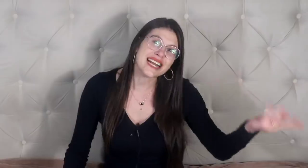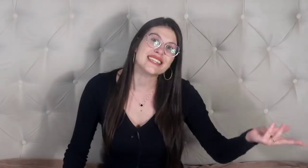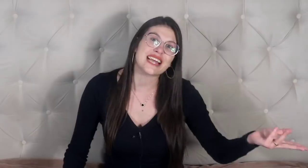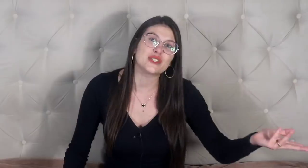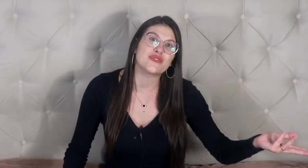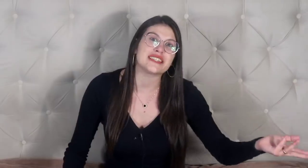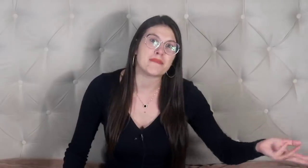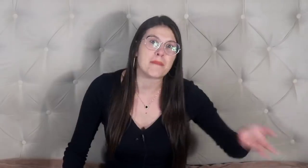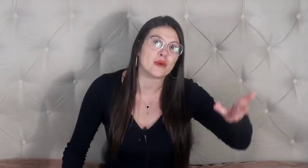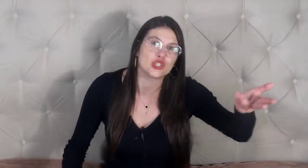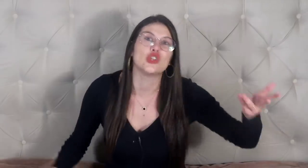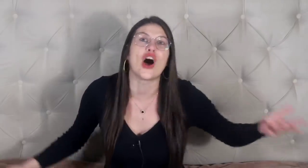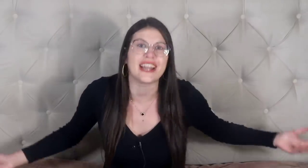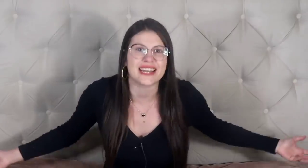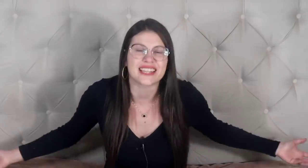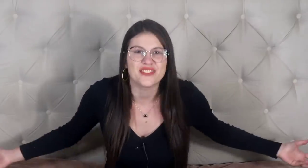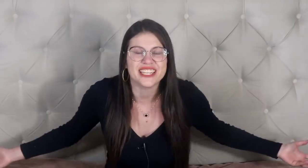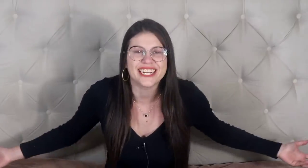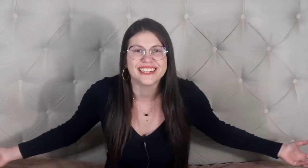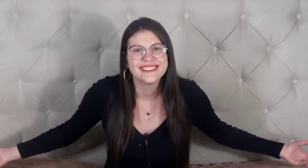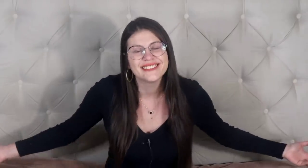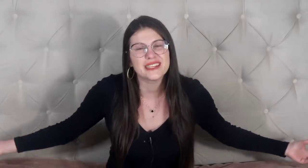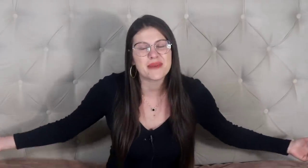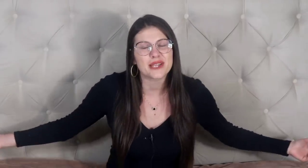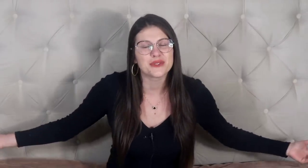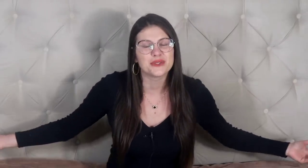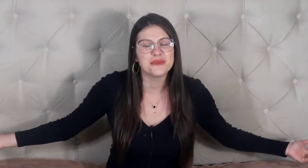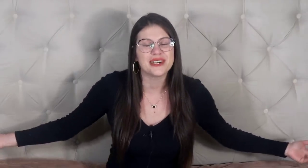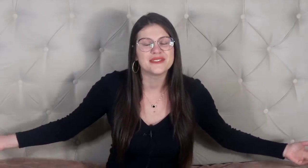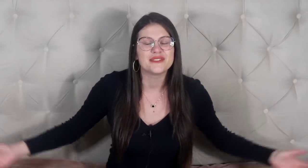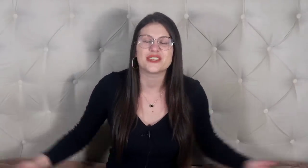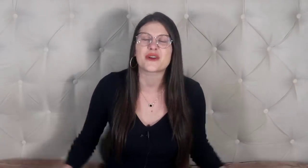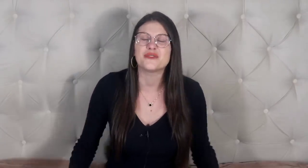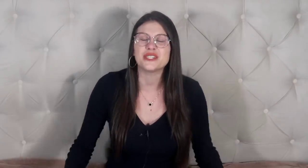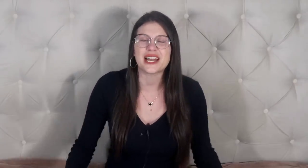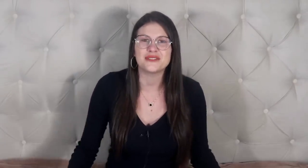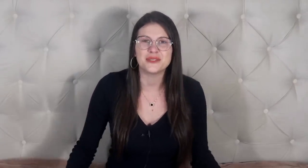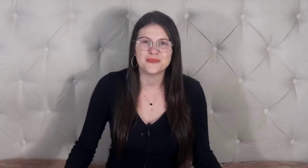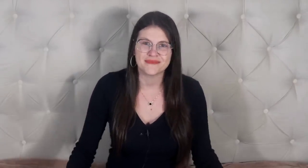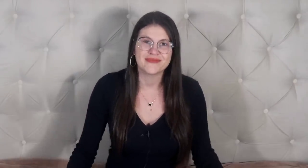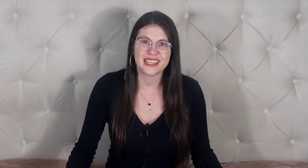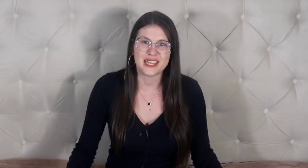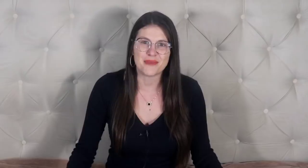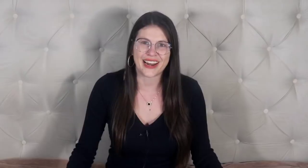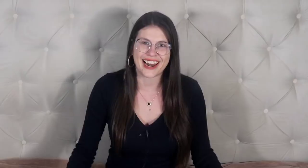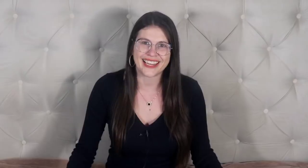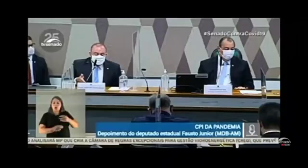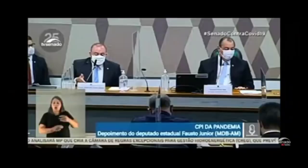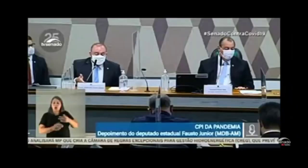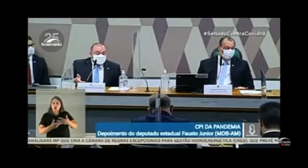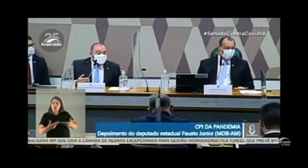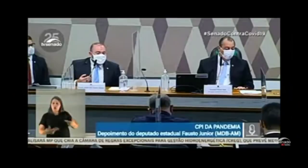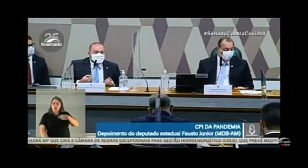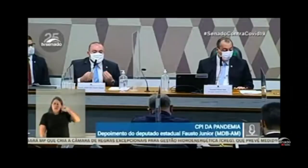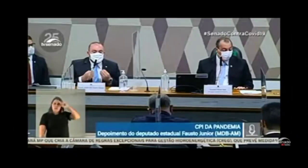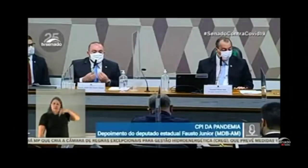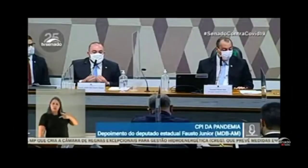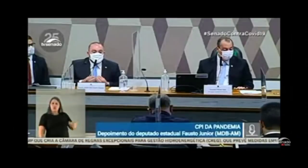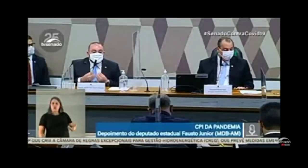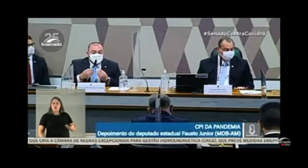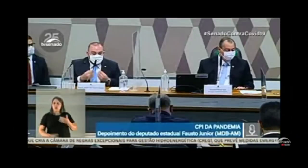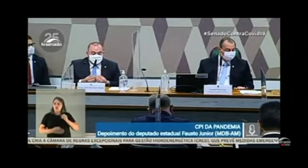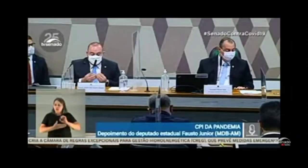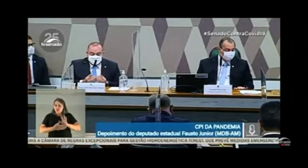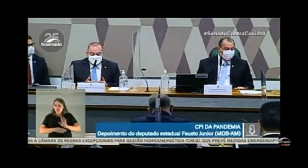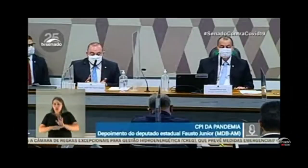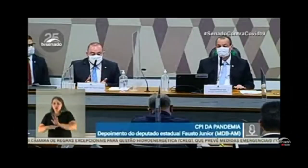E se você tá cansado de fazer papel de Dória nessa vida, separa a Jujuba, fica confortável e bora lá! Vim aqui para contribuir com